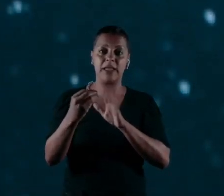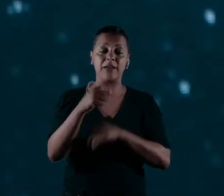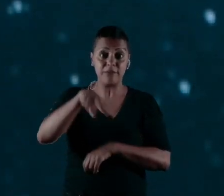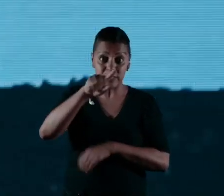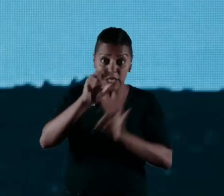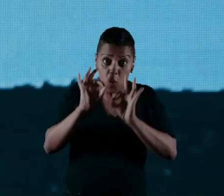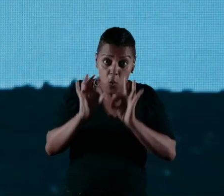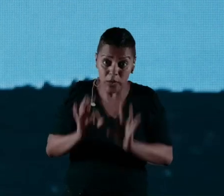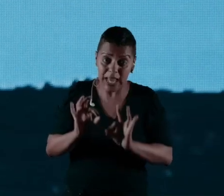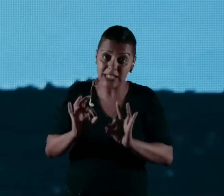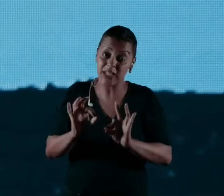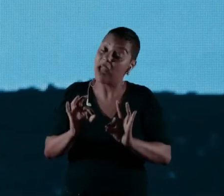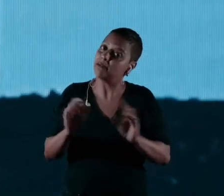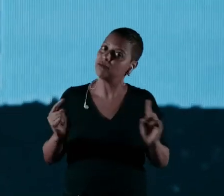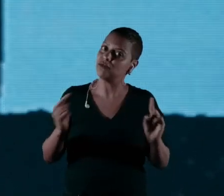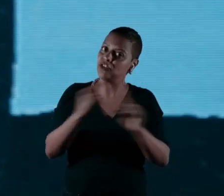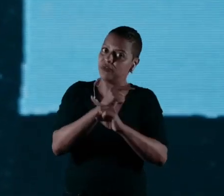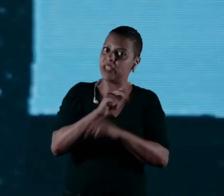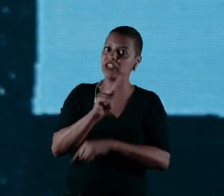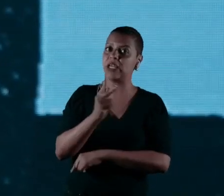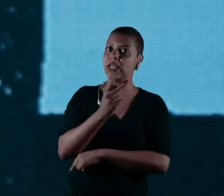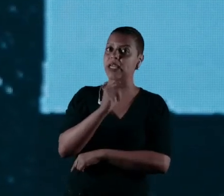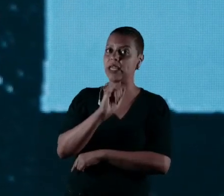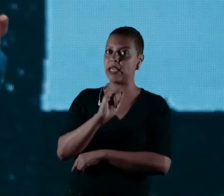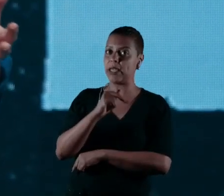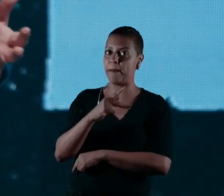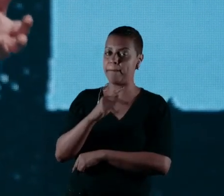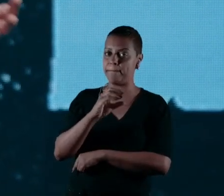Você sabe de onde vem a palavra hipócrita?